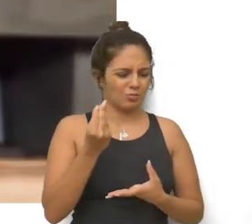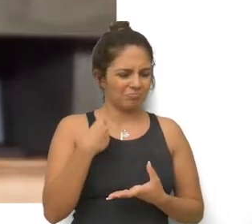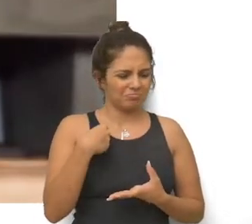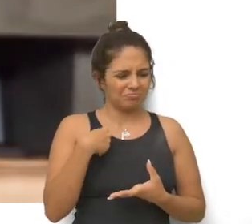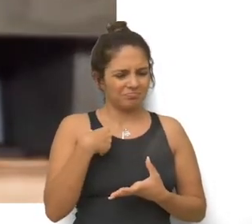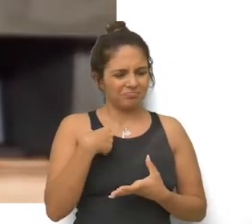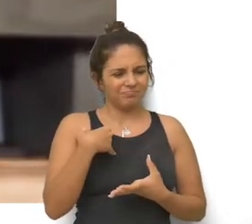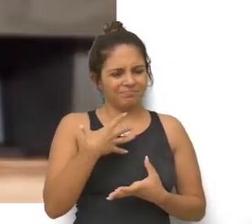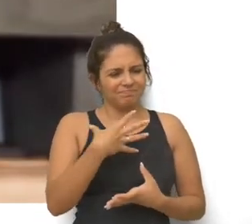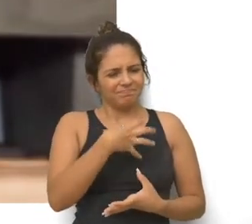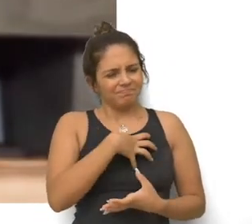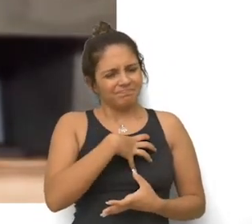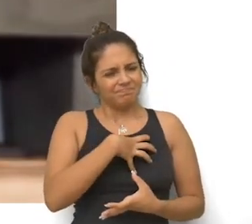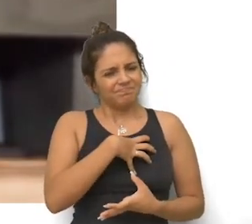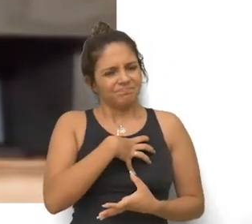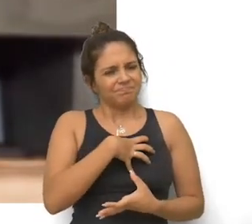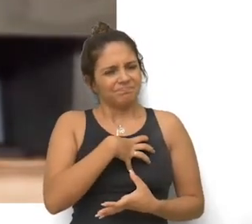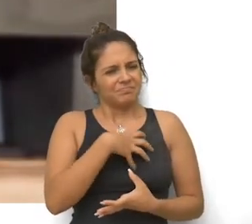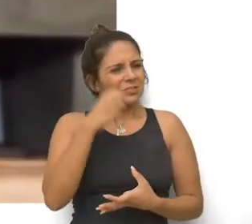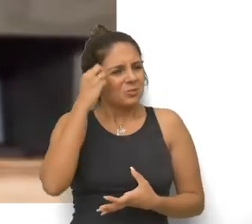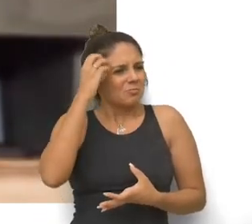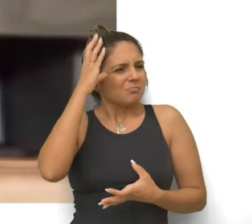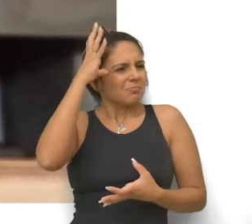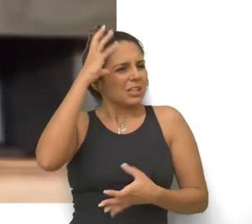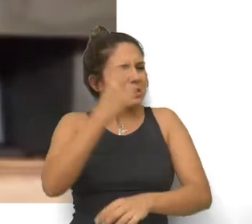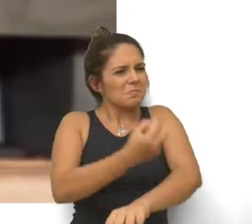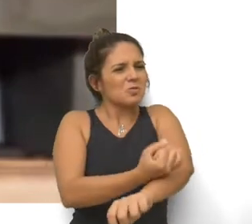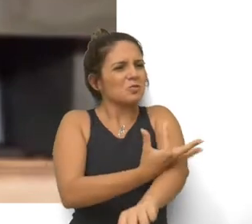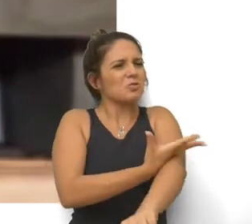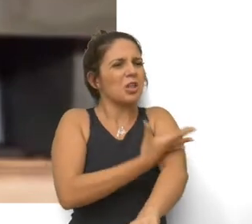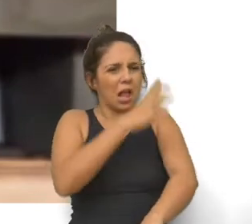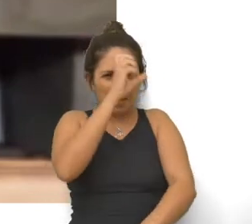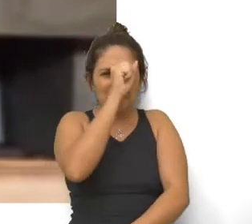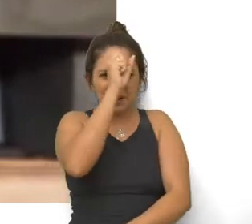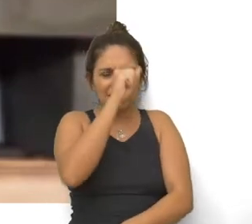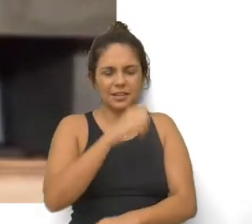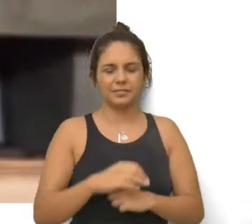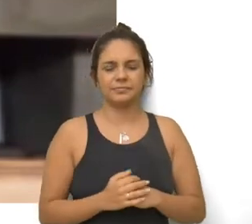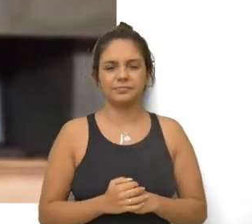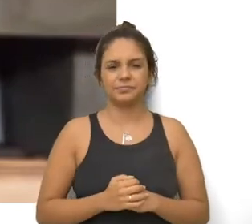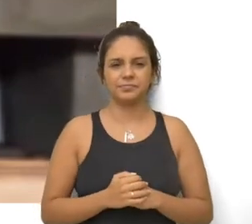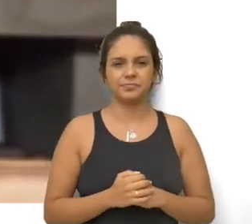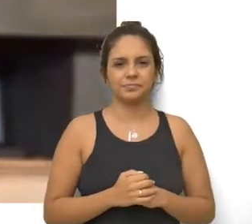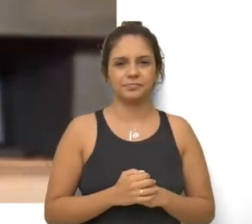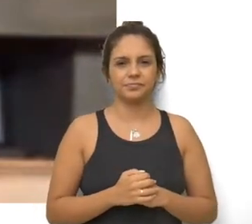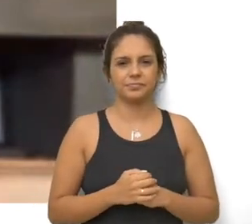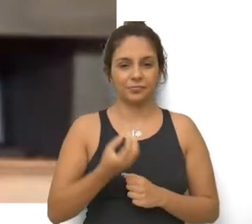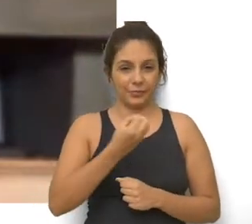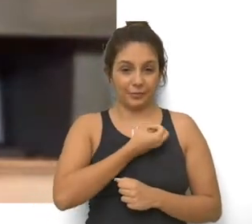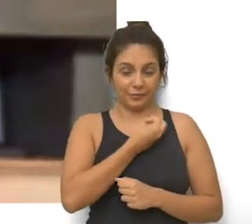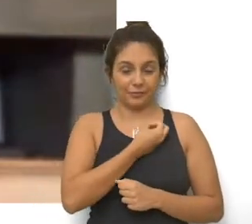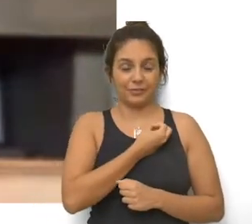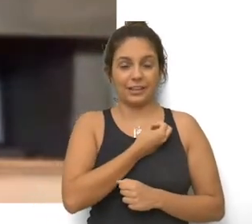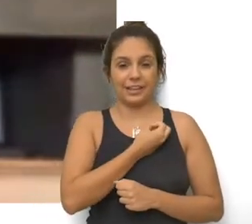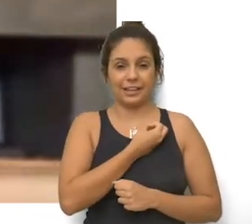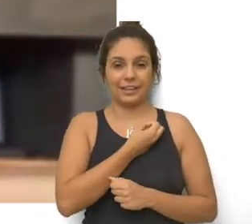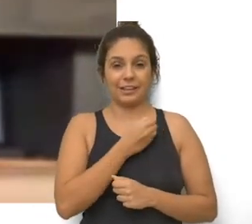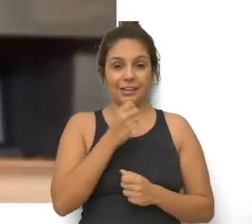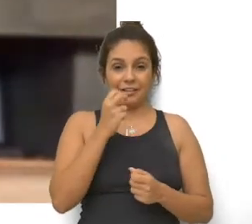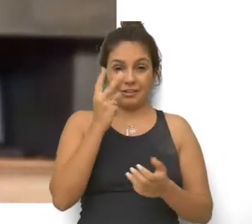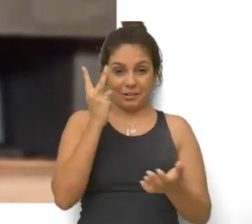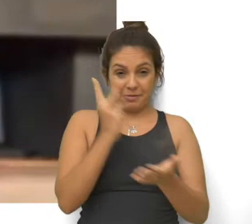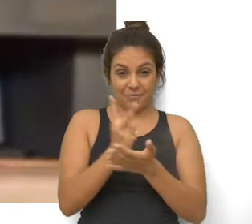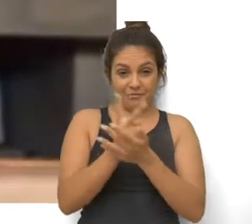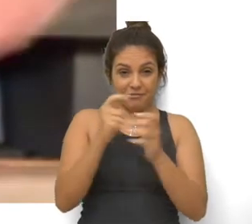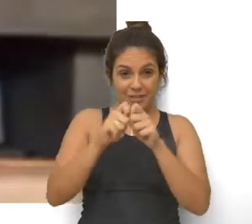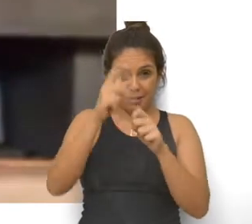enorme para mim. E uma coisa também, Afonso, viver tanto tempo assim, o mesmo